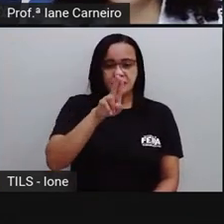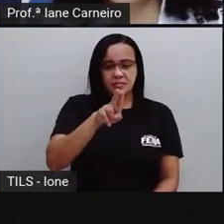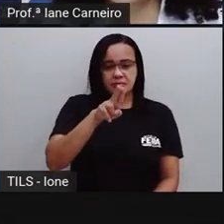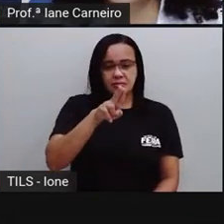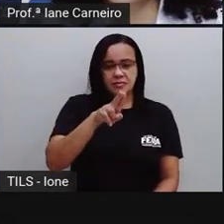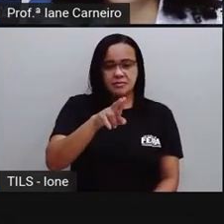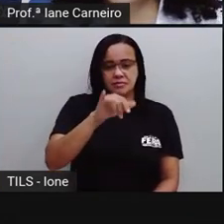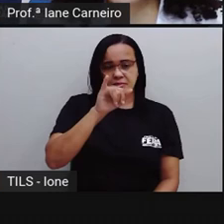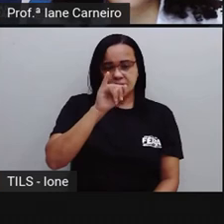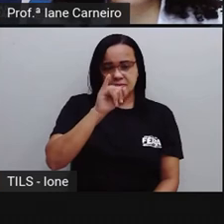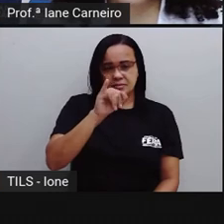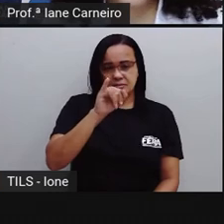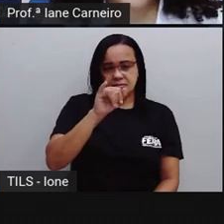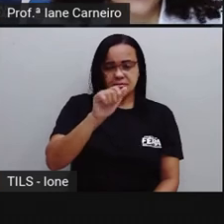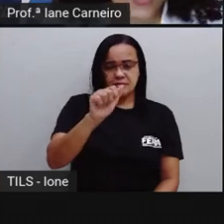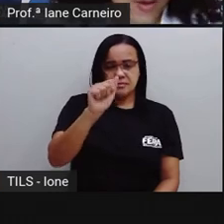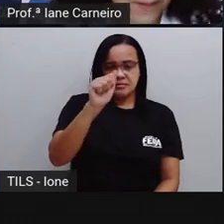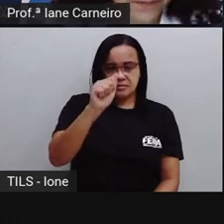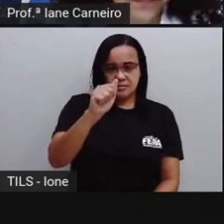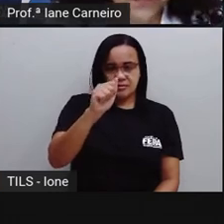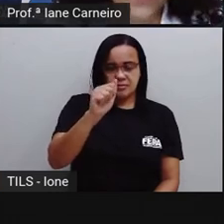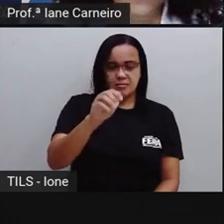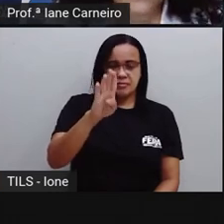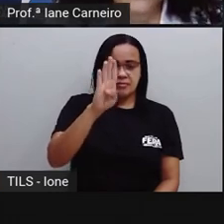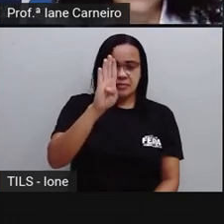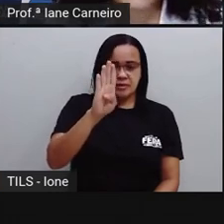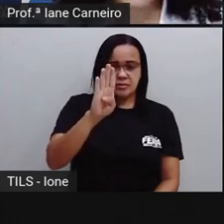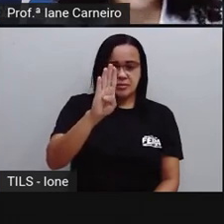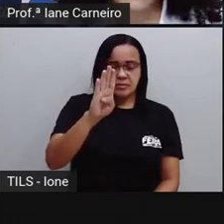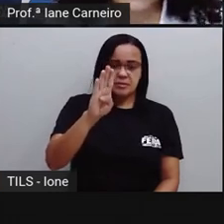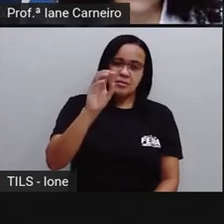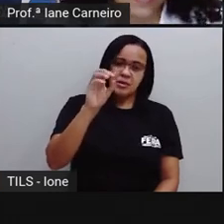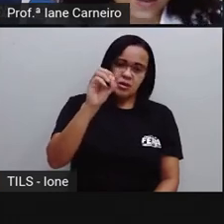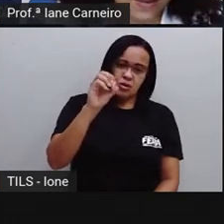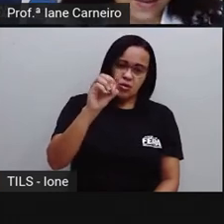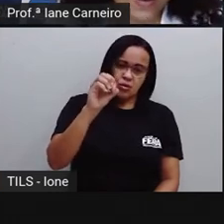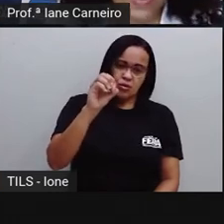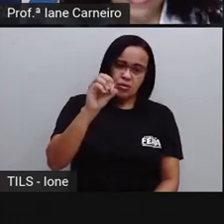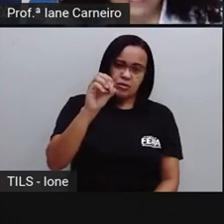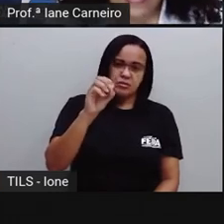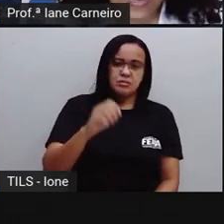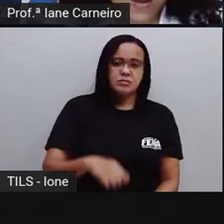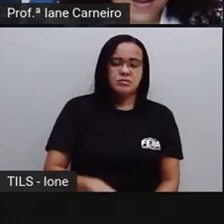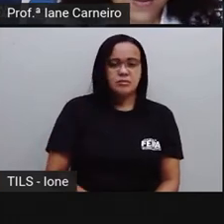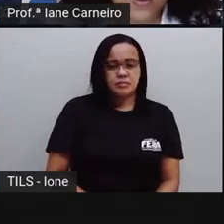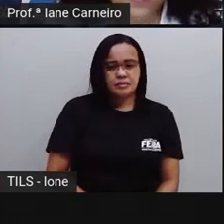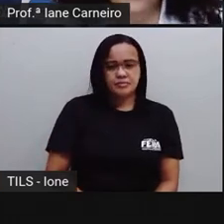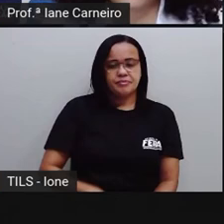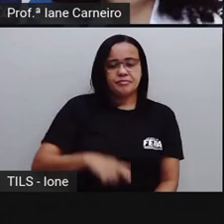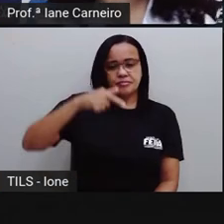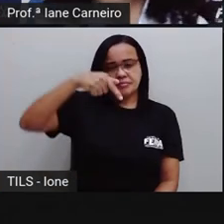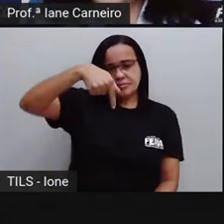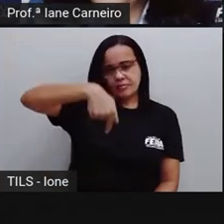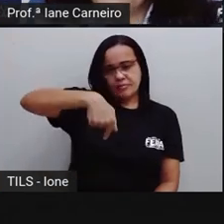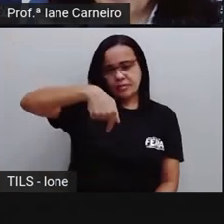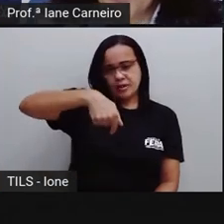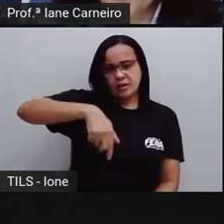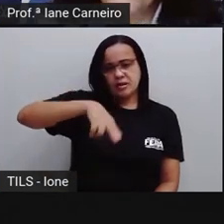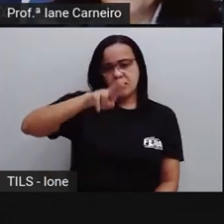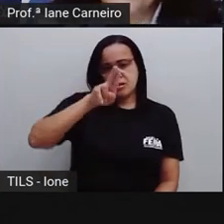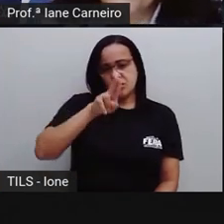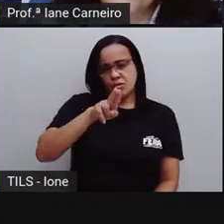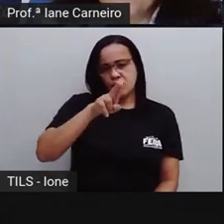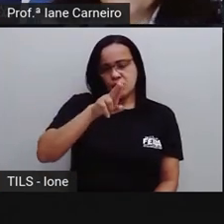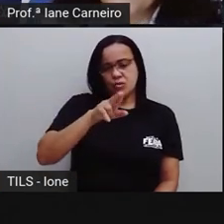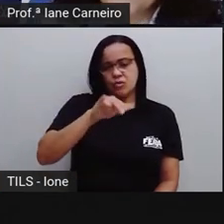gosta que abriu vamos lá ó e a Boo